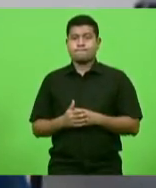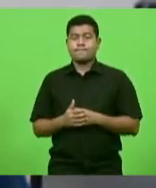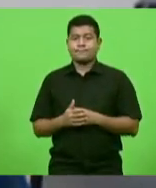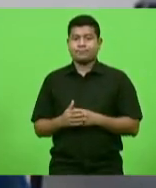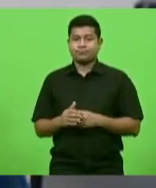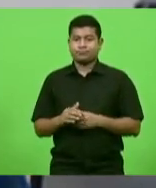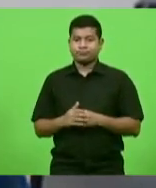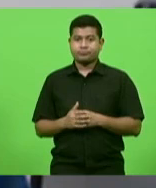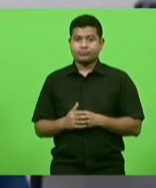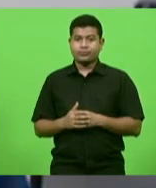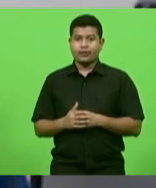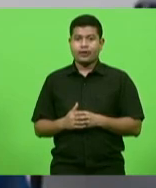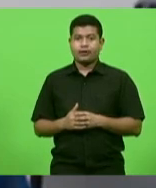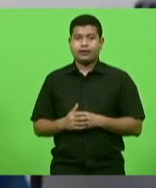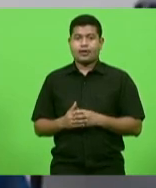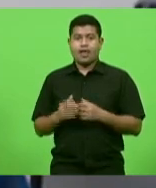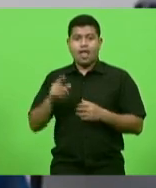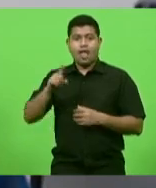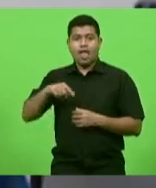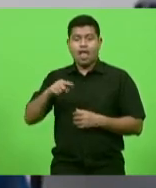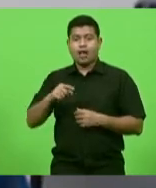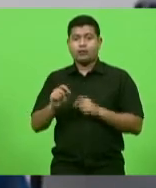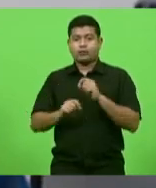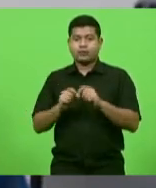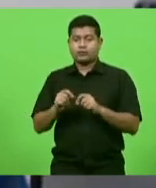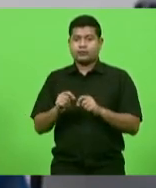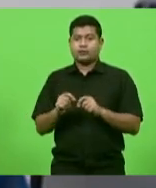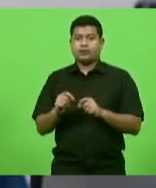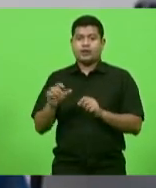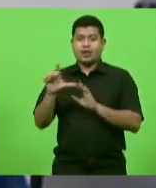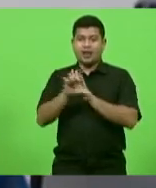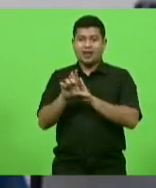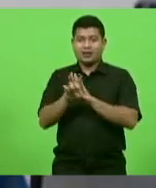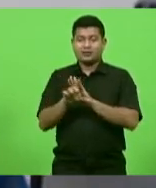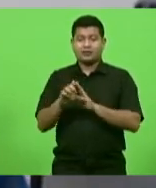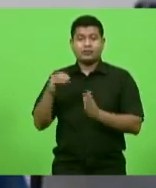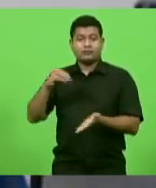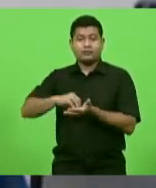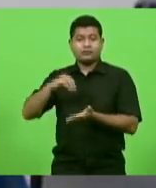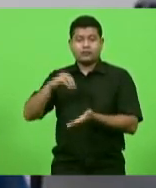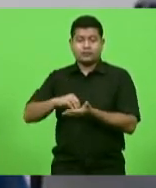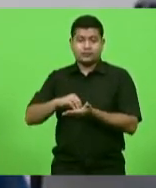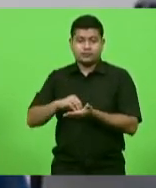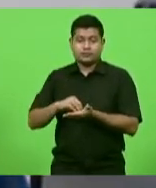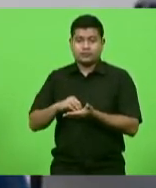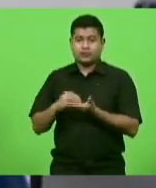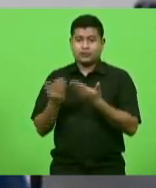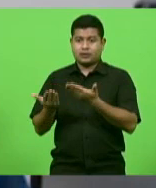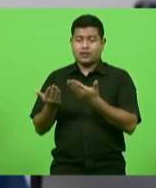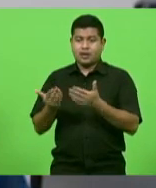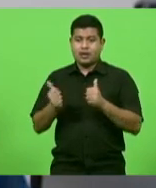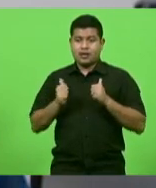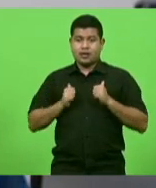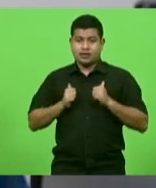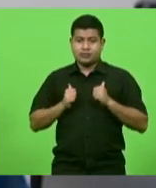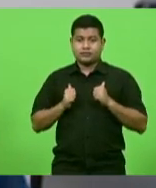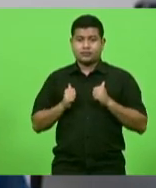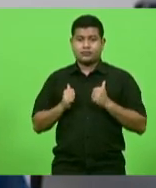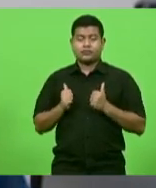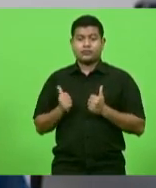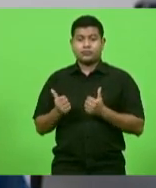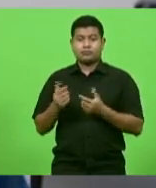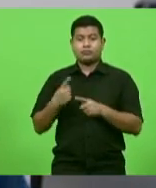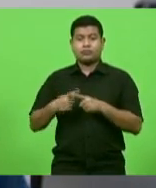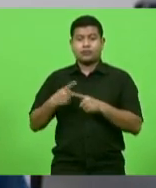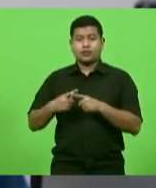importante de poder-dever de agir é a situação da Ilha de intimidade de que se reveste a inércia do administrador na medida em que Limpo